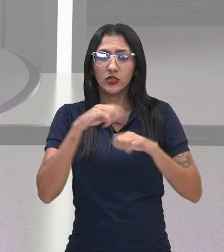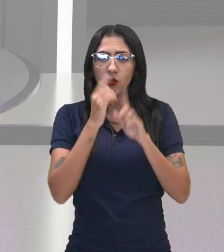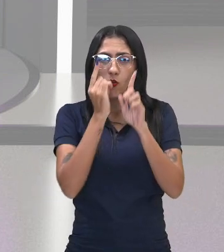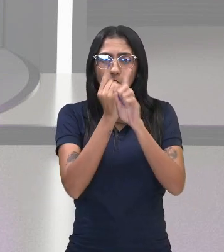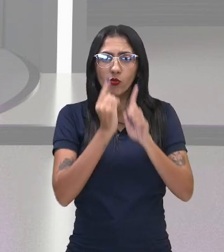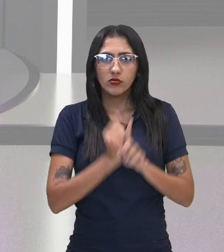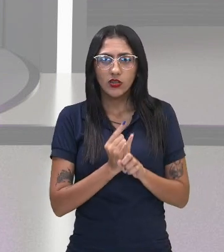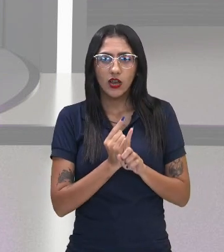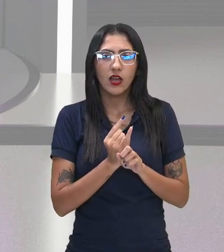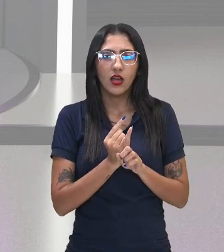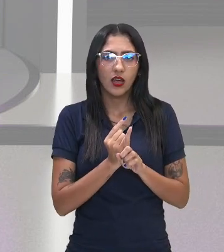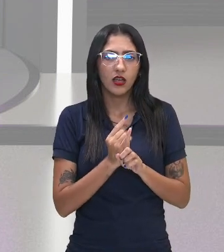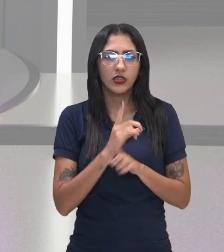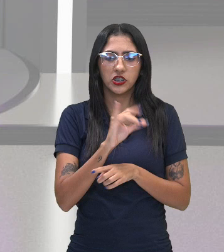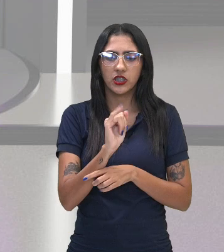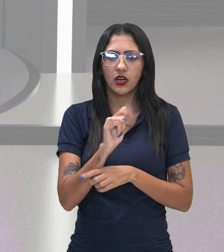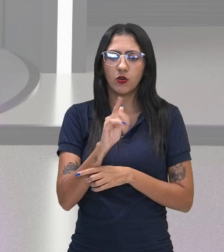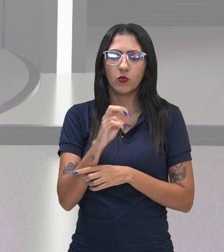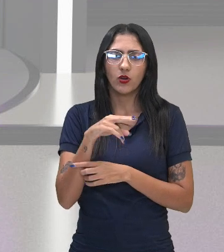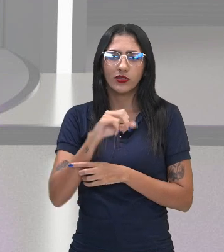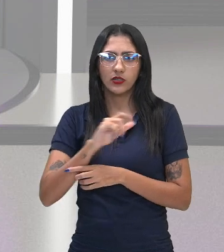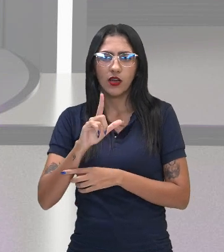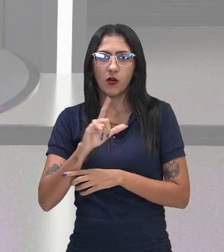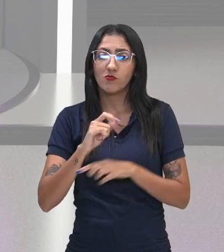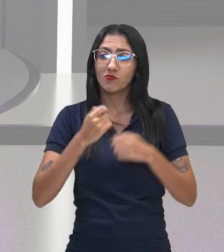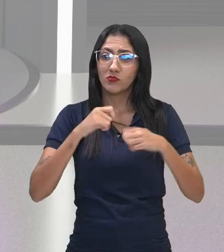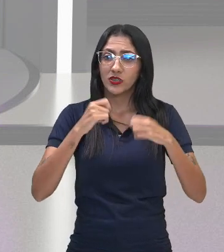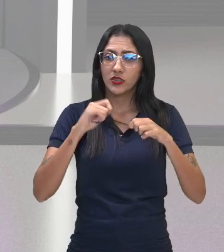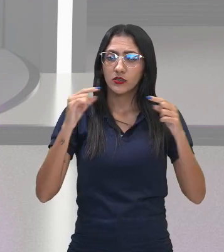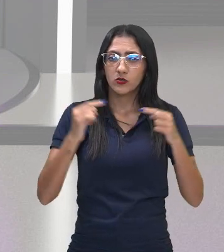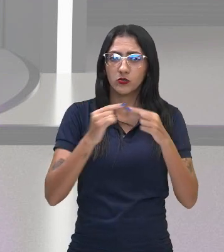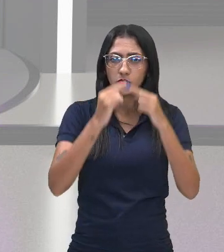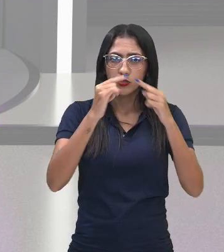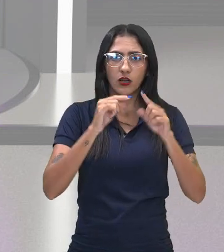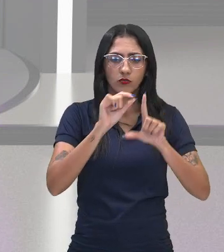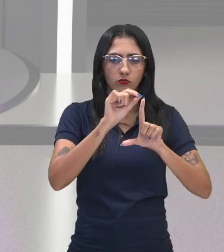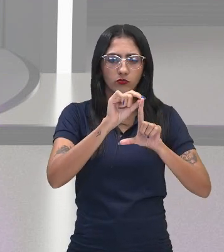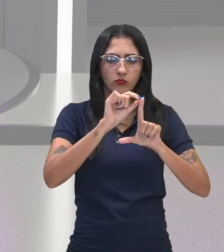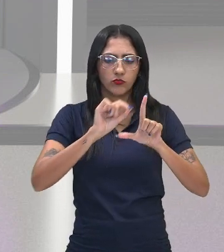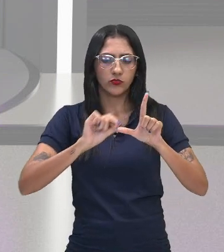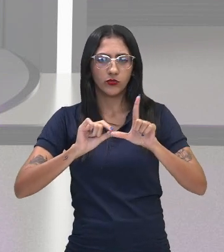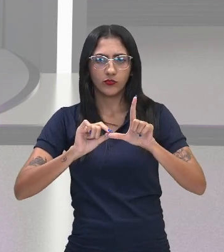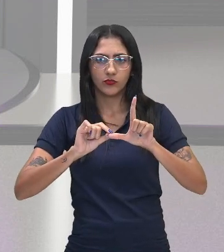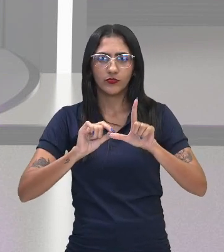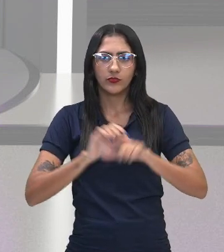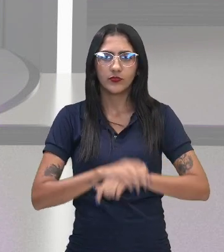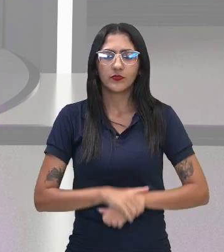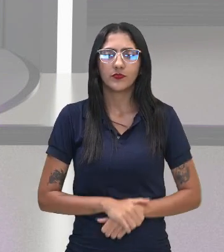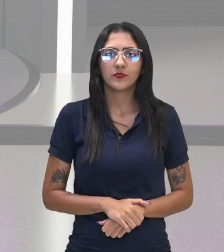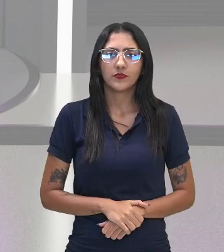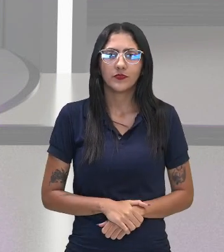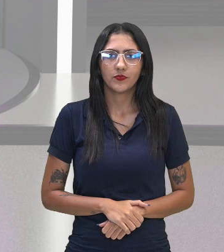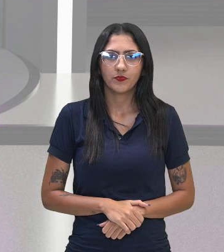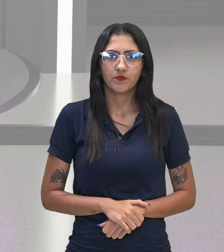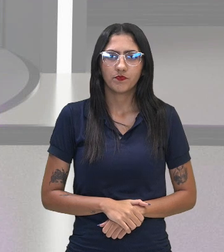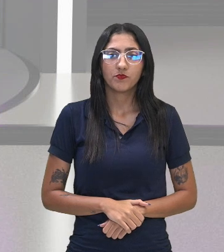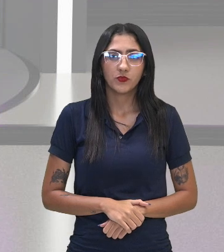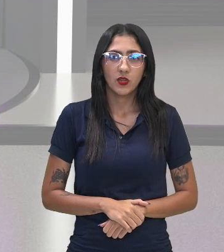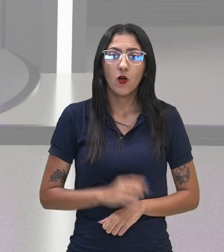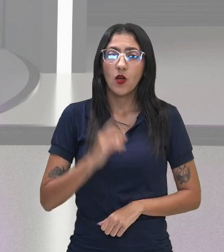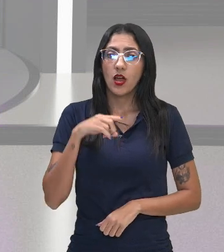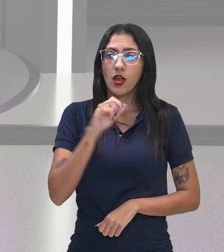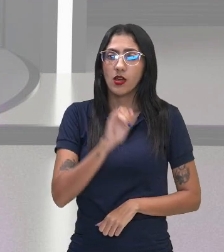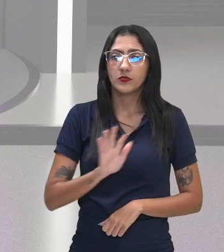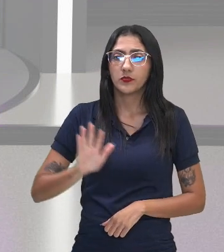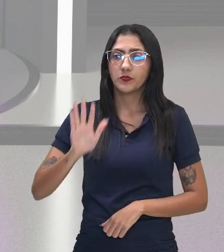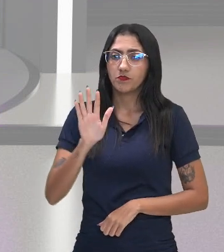um polígono, eu tenho que ligar dois vértices não consecutivos. E os polígonos, eles